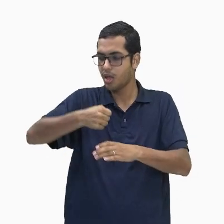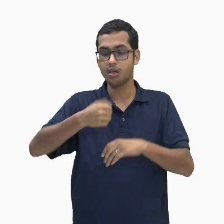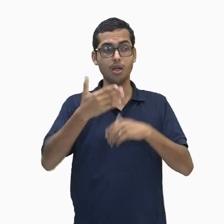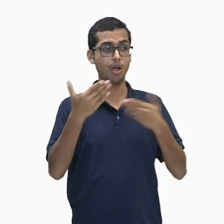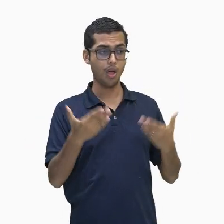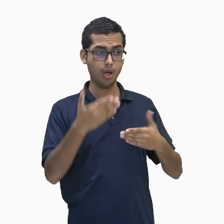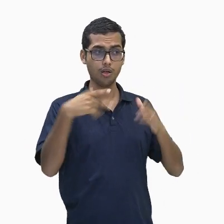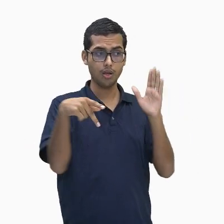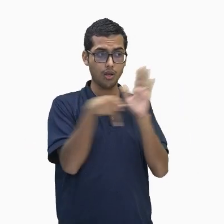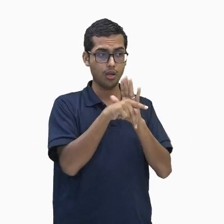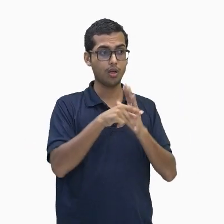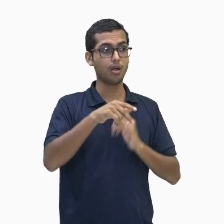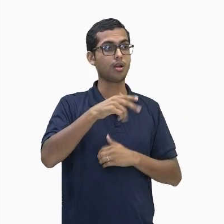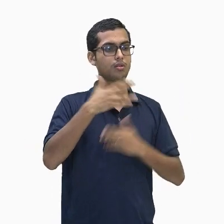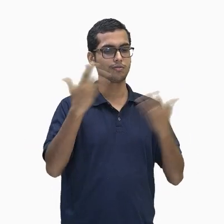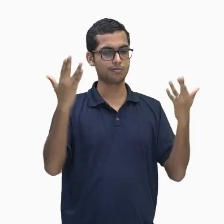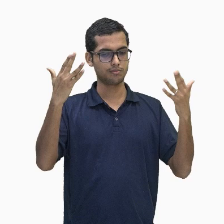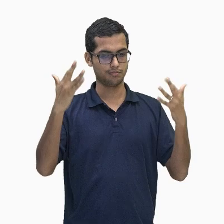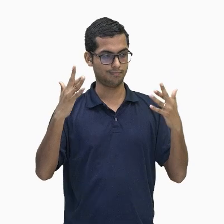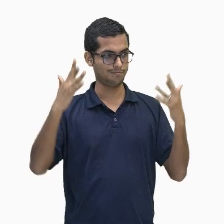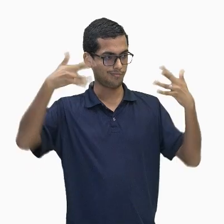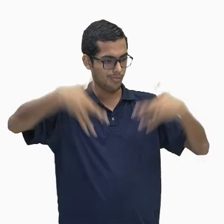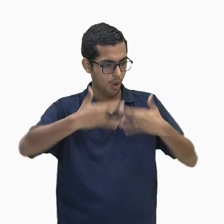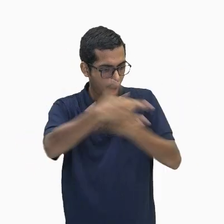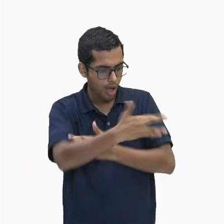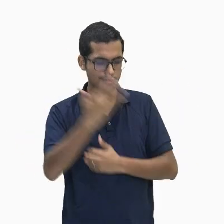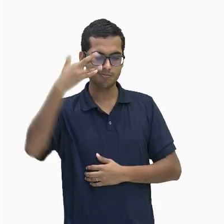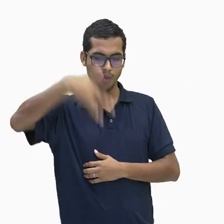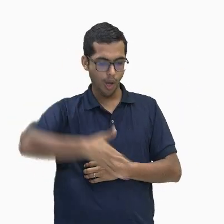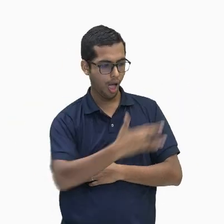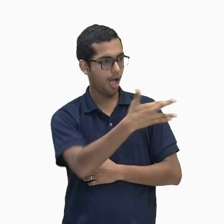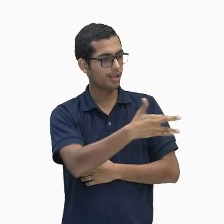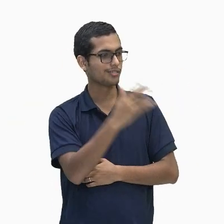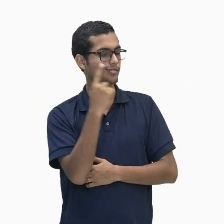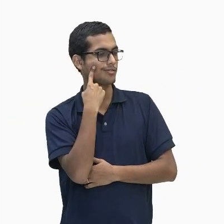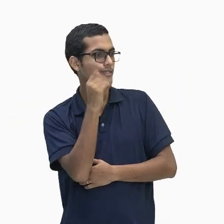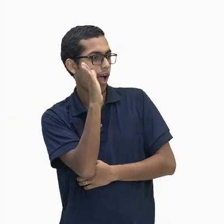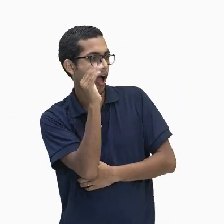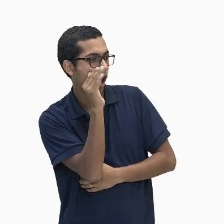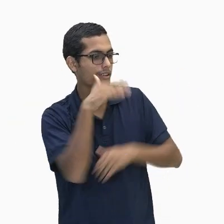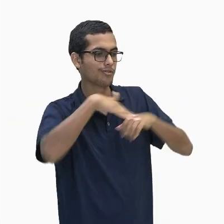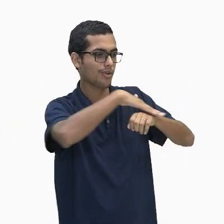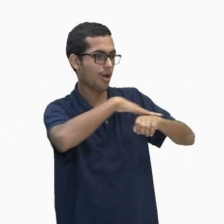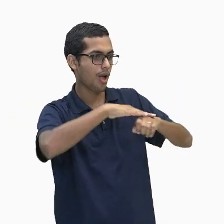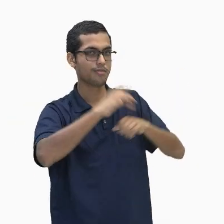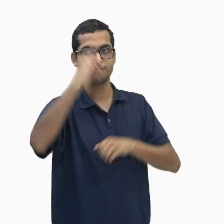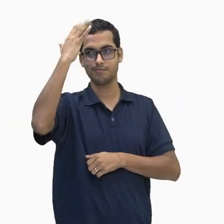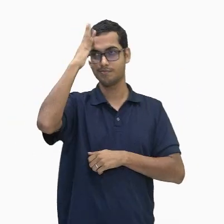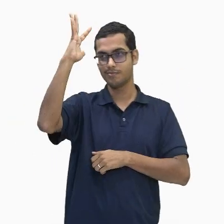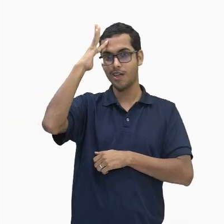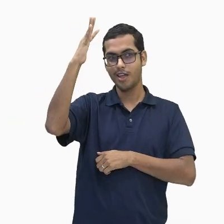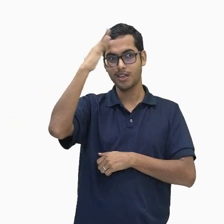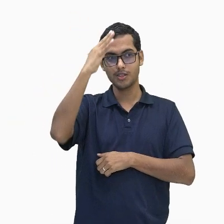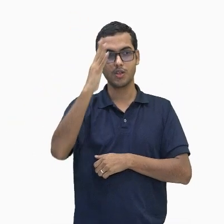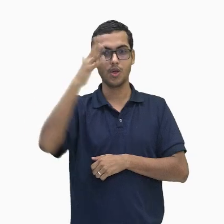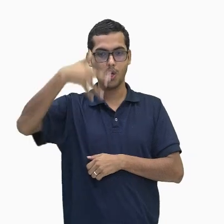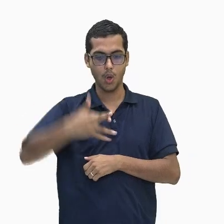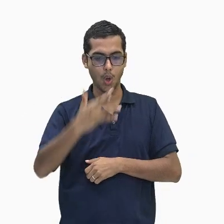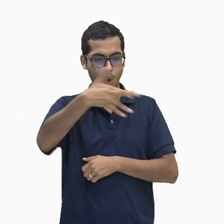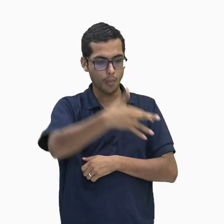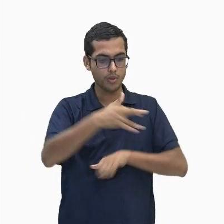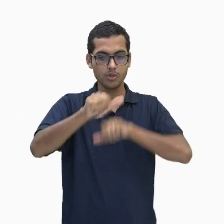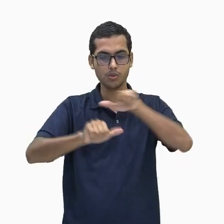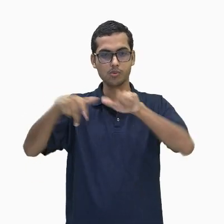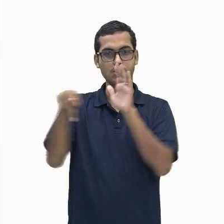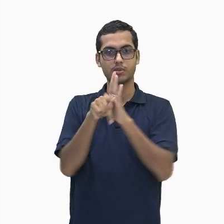o boto veio espiar a conversa. E olha só o pensamento dele pensando no boto em forma de homem. E ela responde, dizem